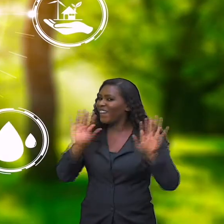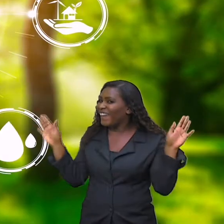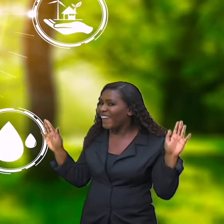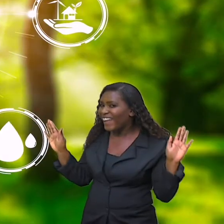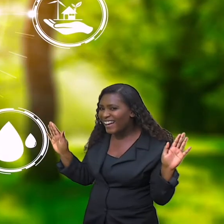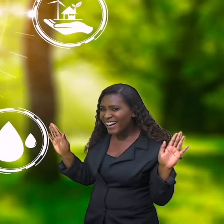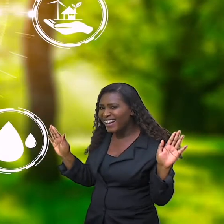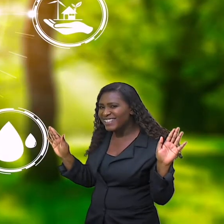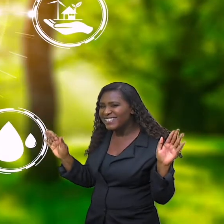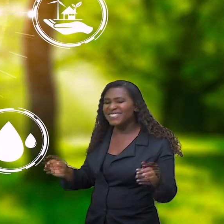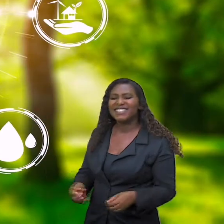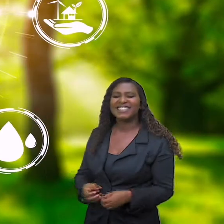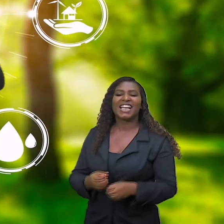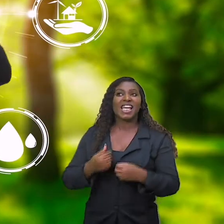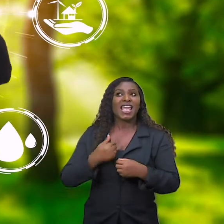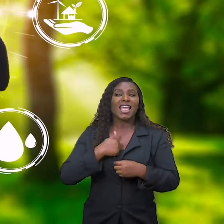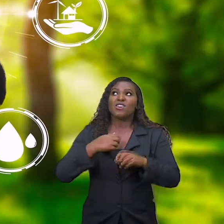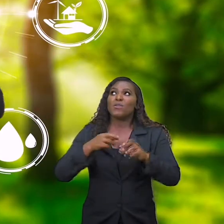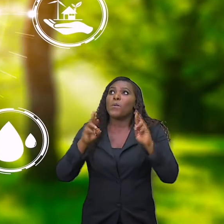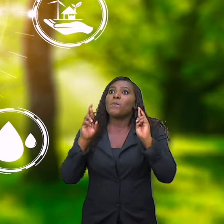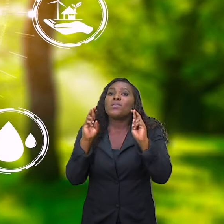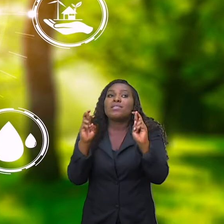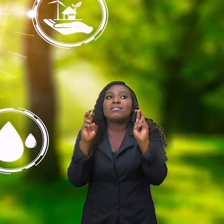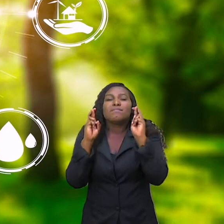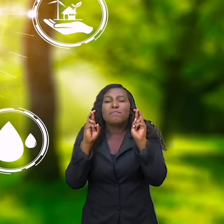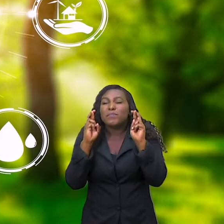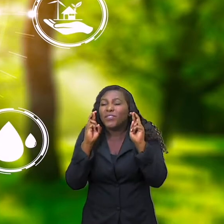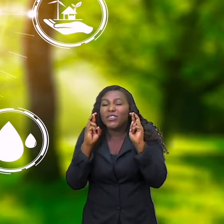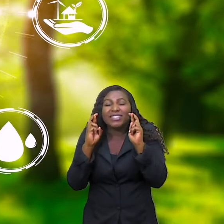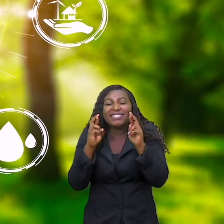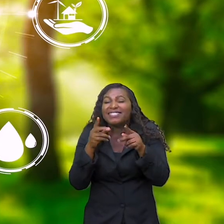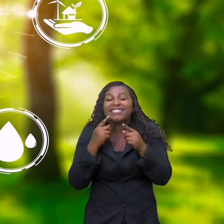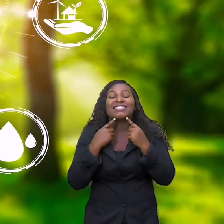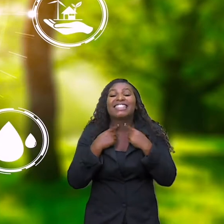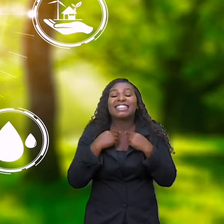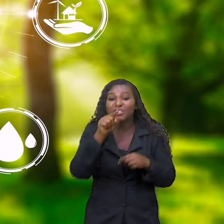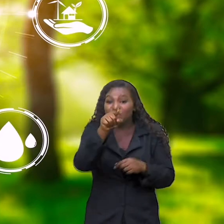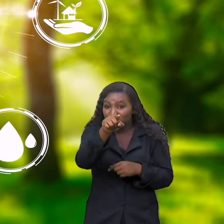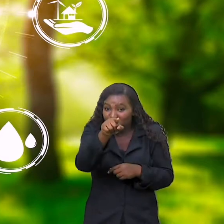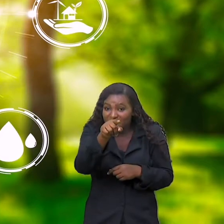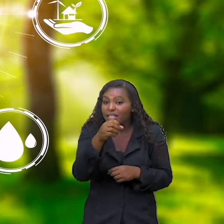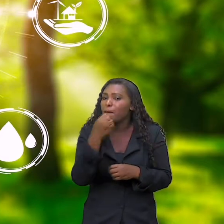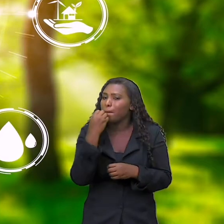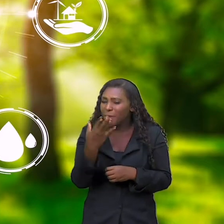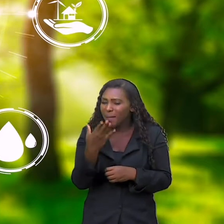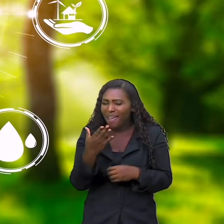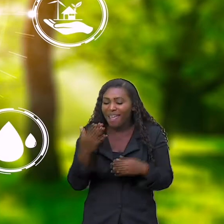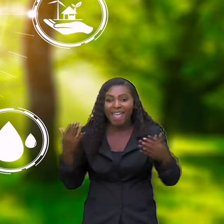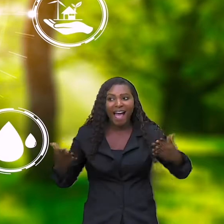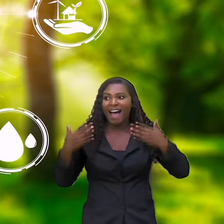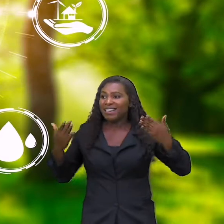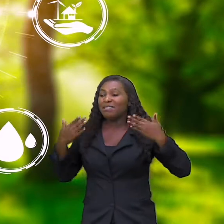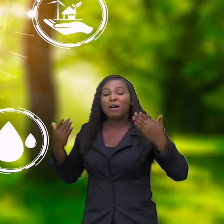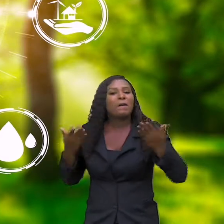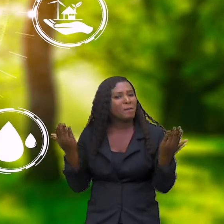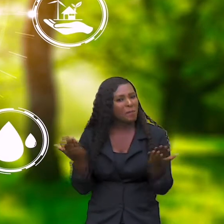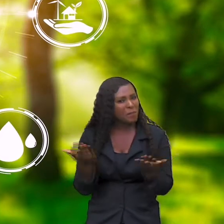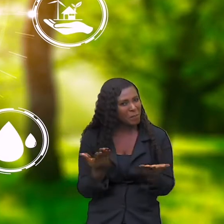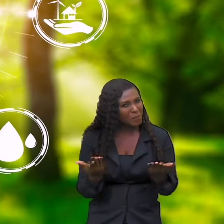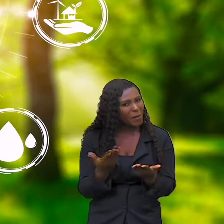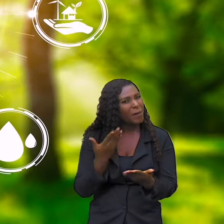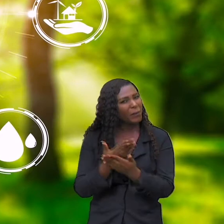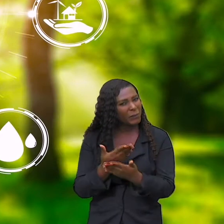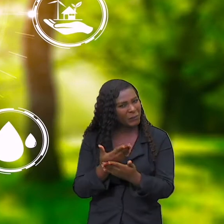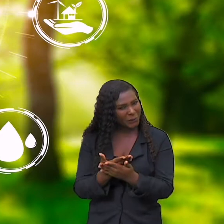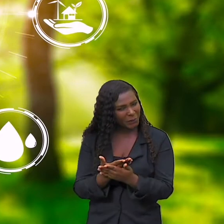Olá! Espero que vocês estejam bem e animados para a nossa aula de hoje. Hoje, na nossa aula, nós vamos aprender